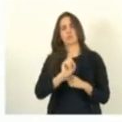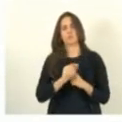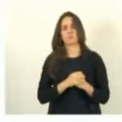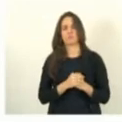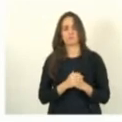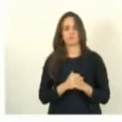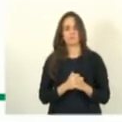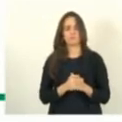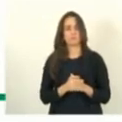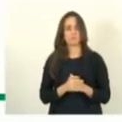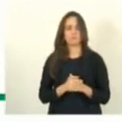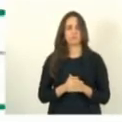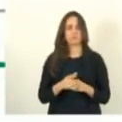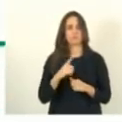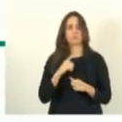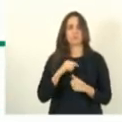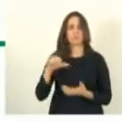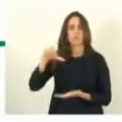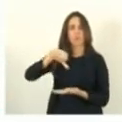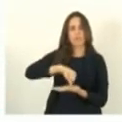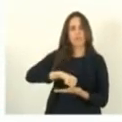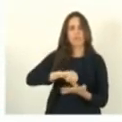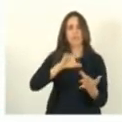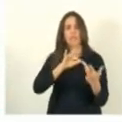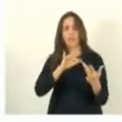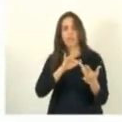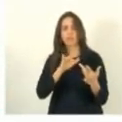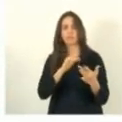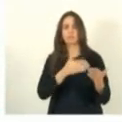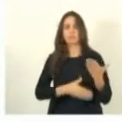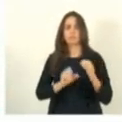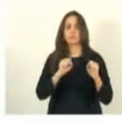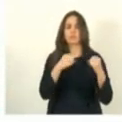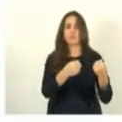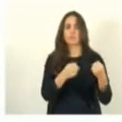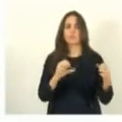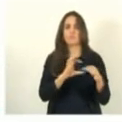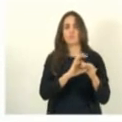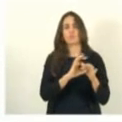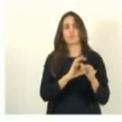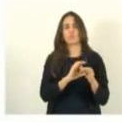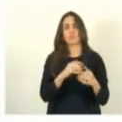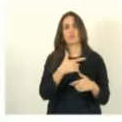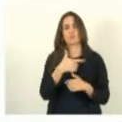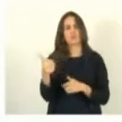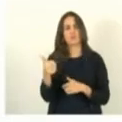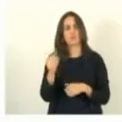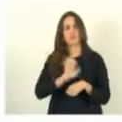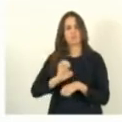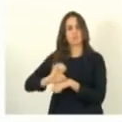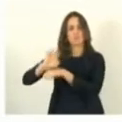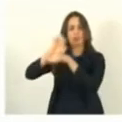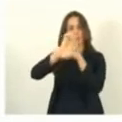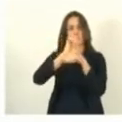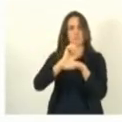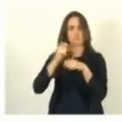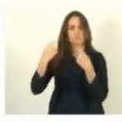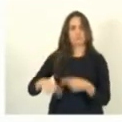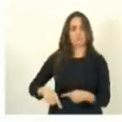relação com a localidade, tem vínculos fortalecidos. Mas 21 estados